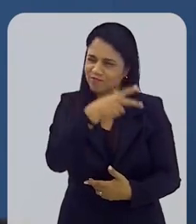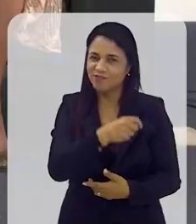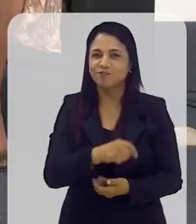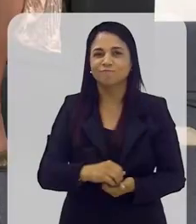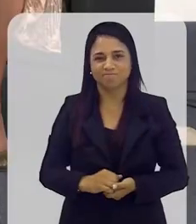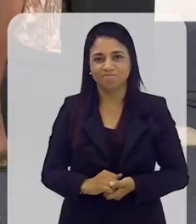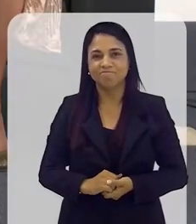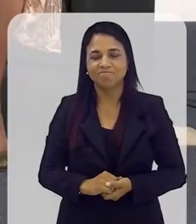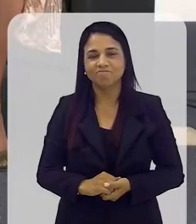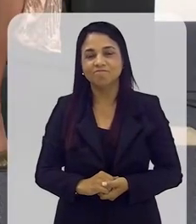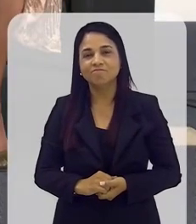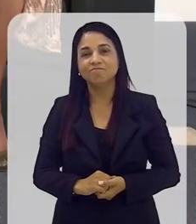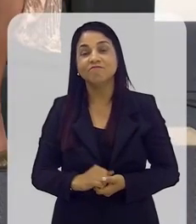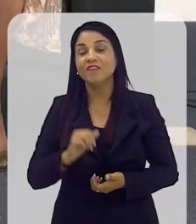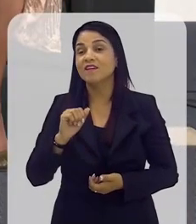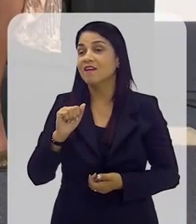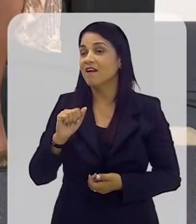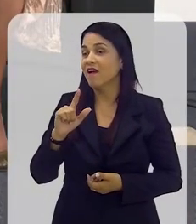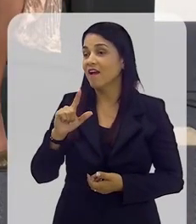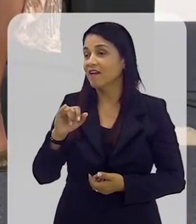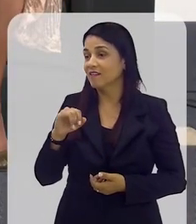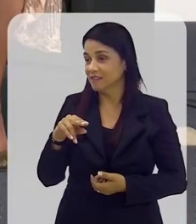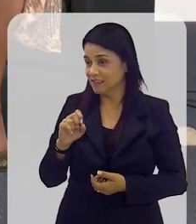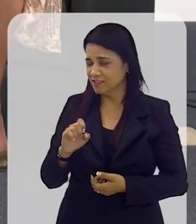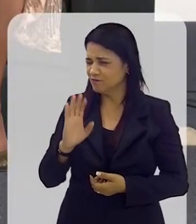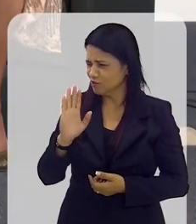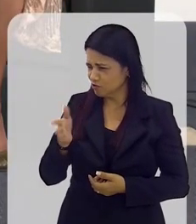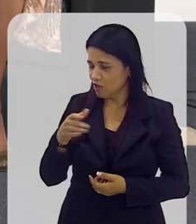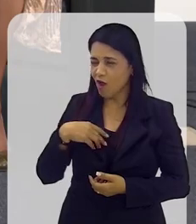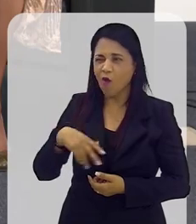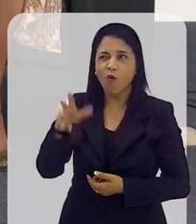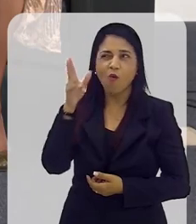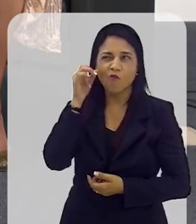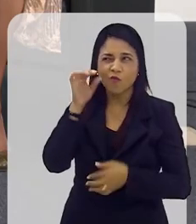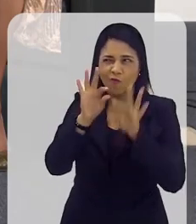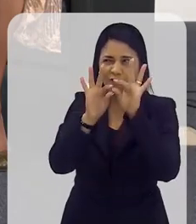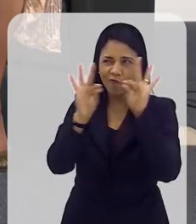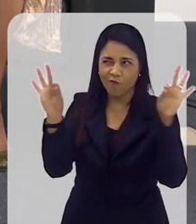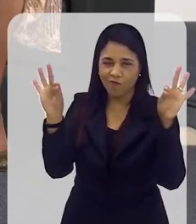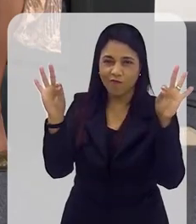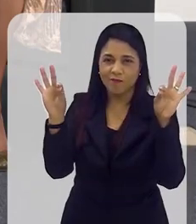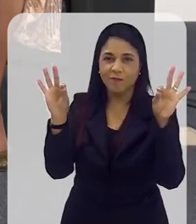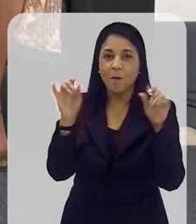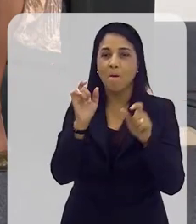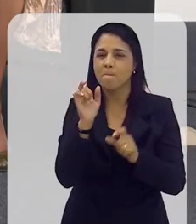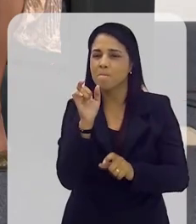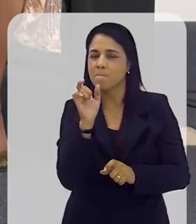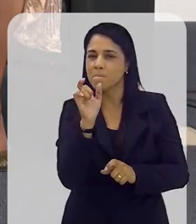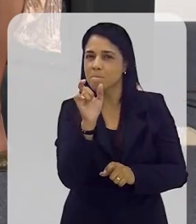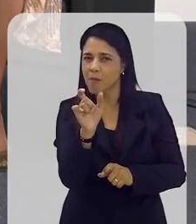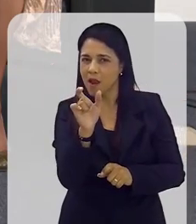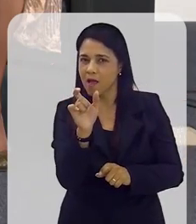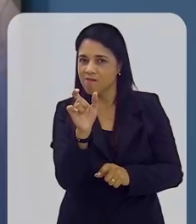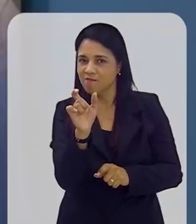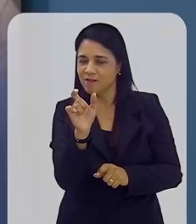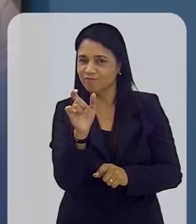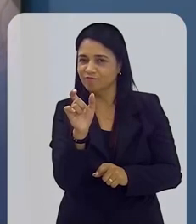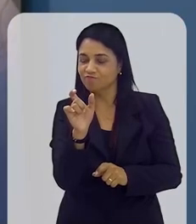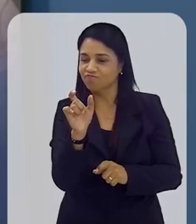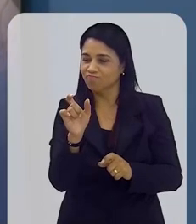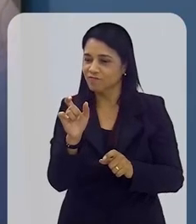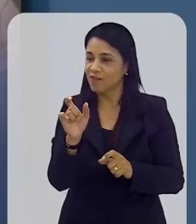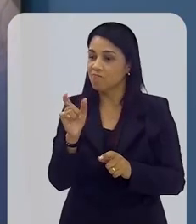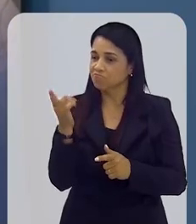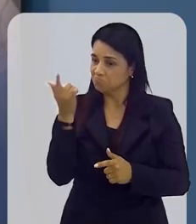isso. Aline, você já deve ter ouvido aquela frase que a palavra convence, mas